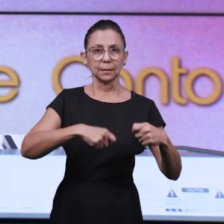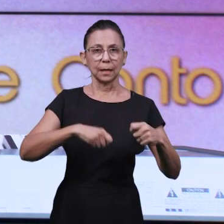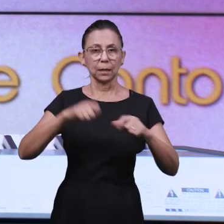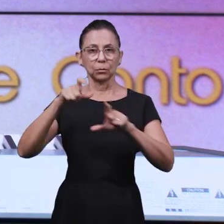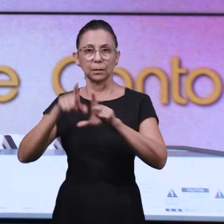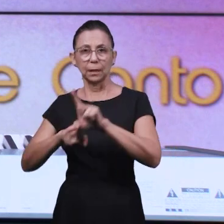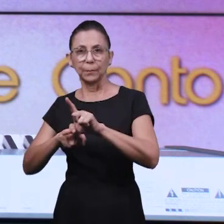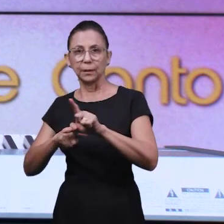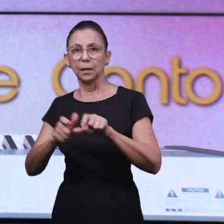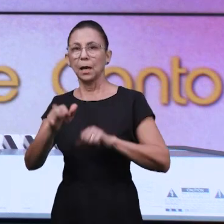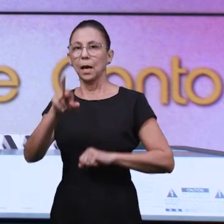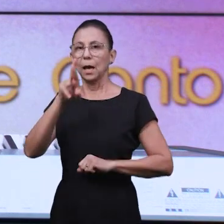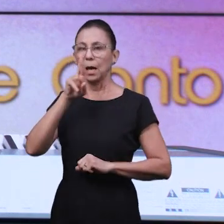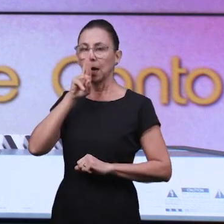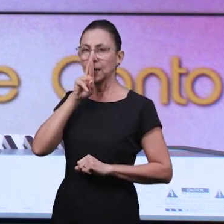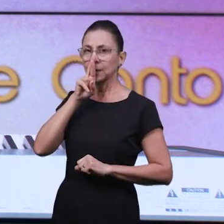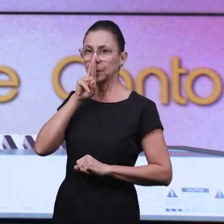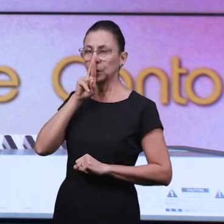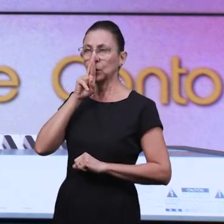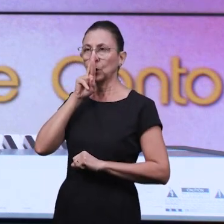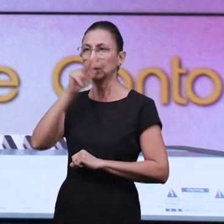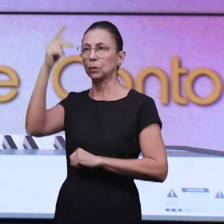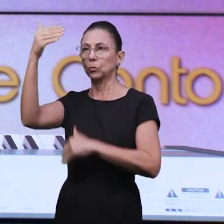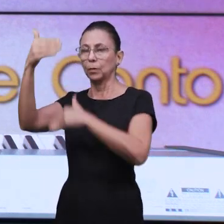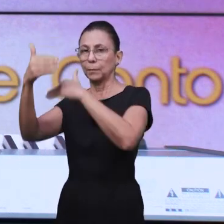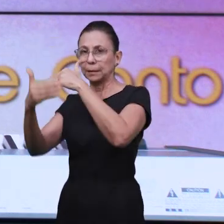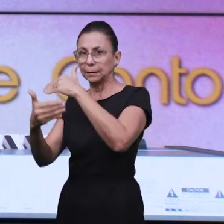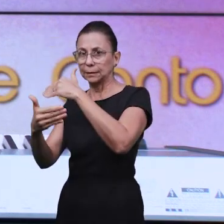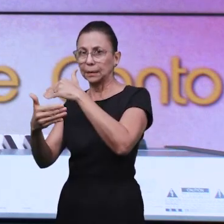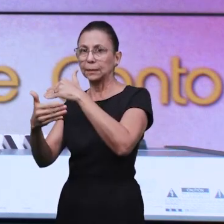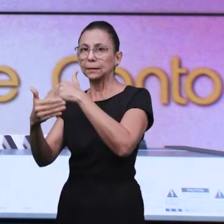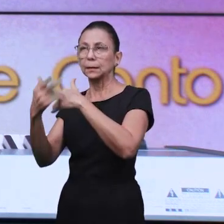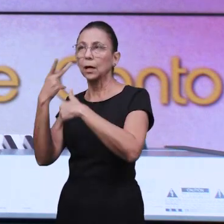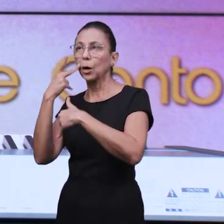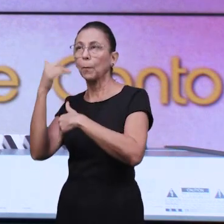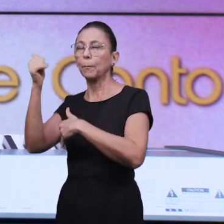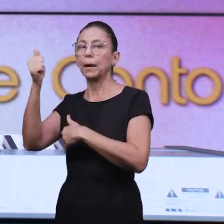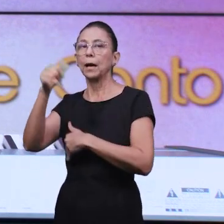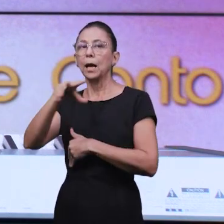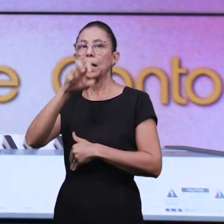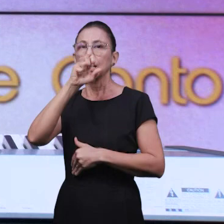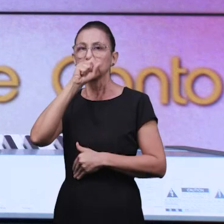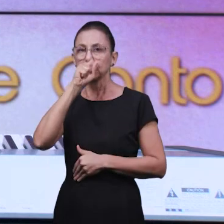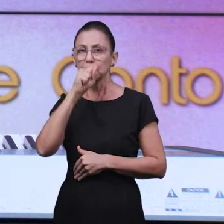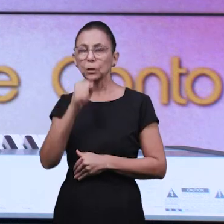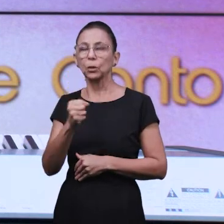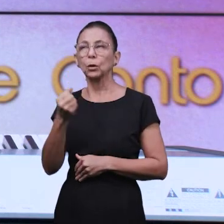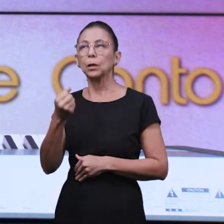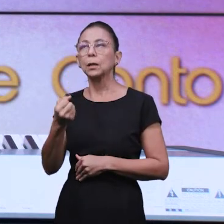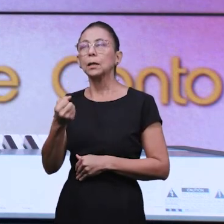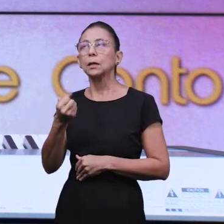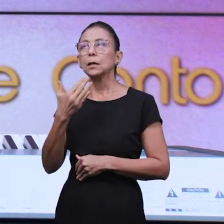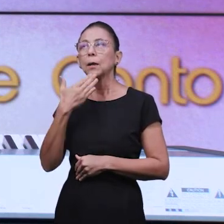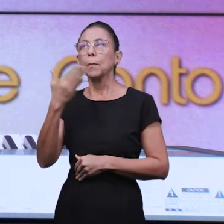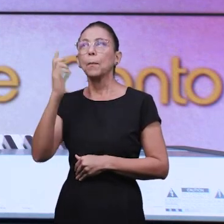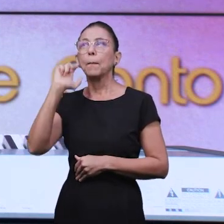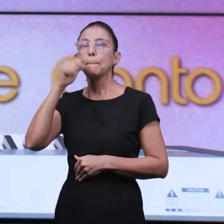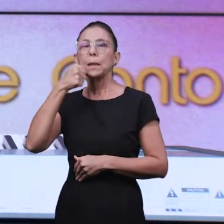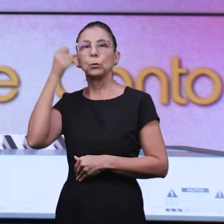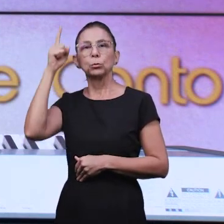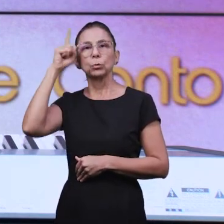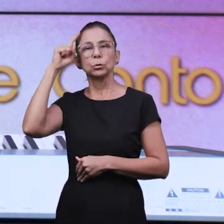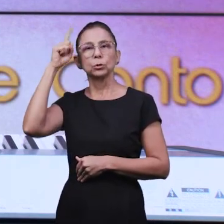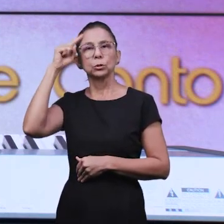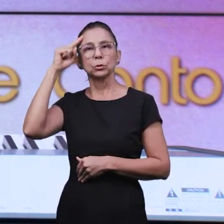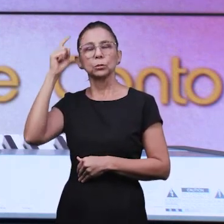dependente, respirou, me coloco aos teus pés, ó Pai, respirou, dá-me o pão cotidiano,